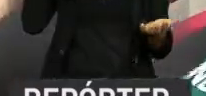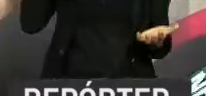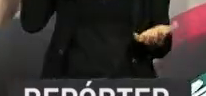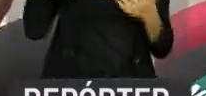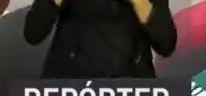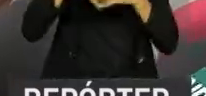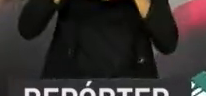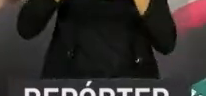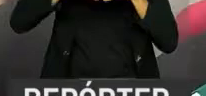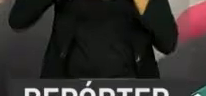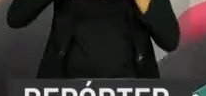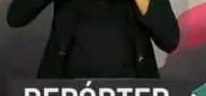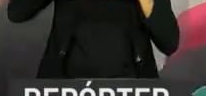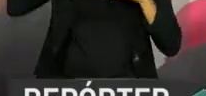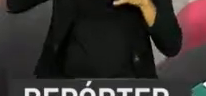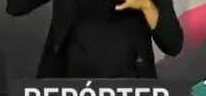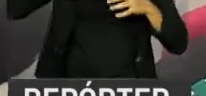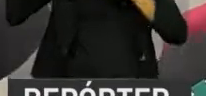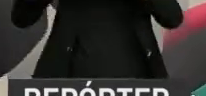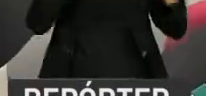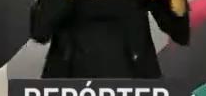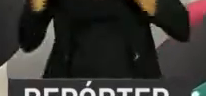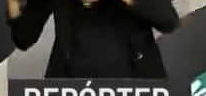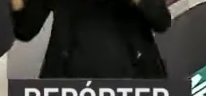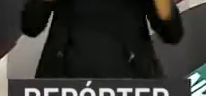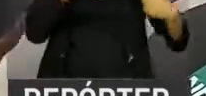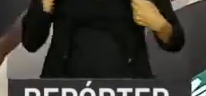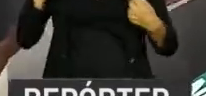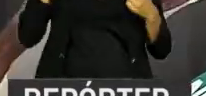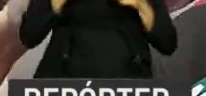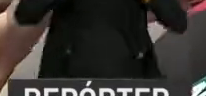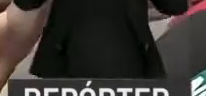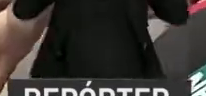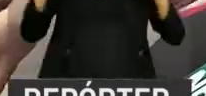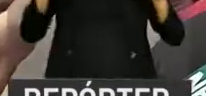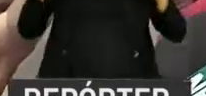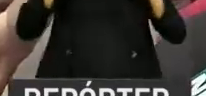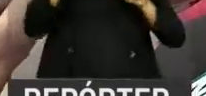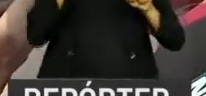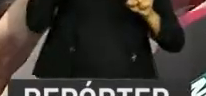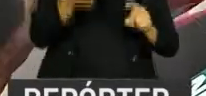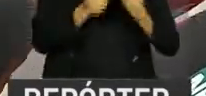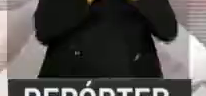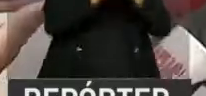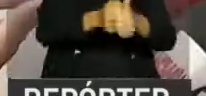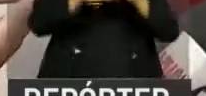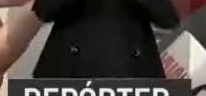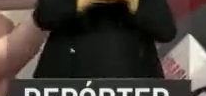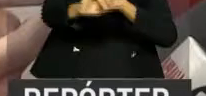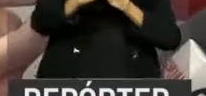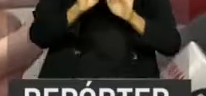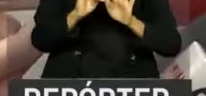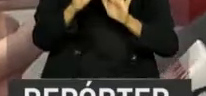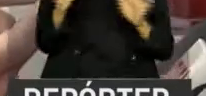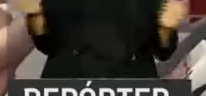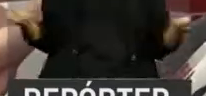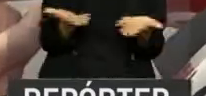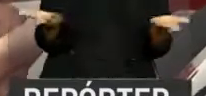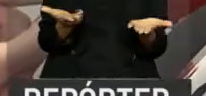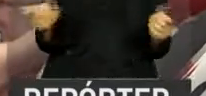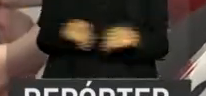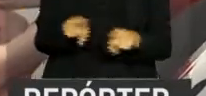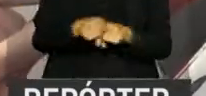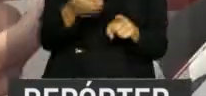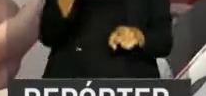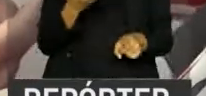temática passamos uma discussão ampla e depois compramos a lei como deve ser feito agora eu quero também que nós